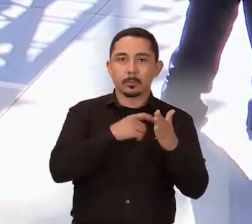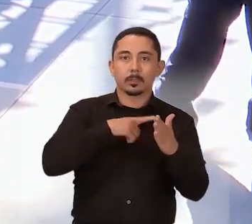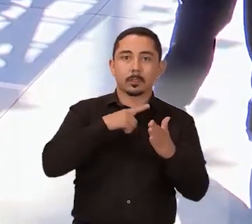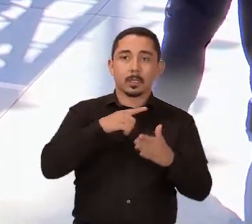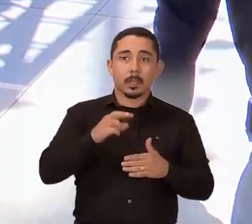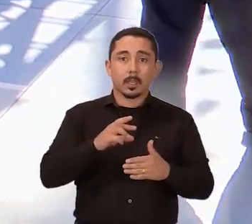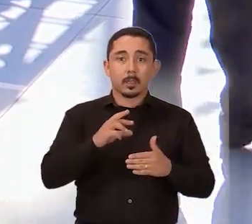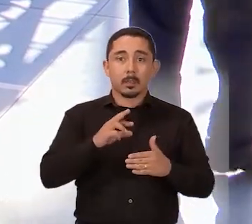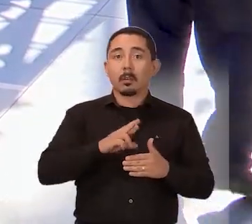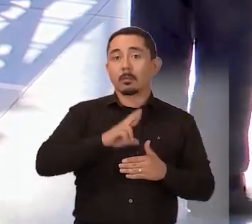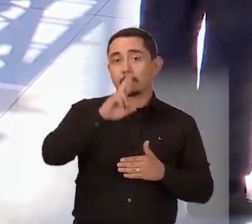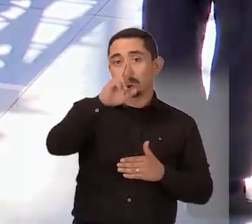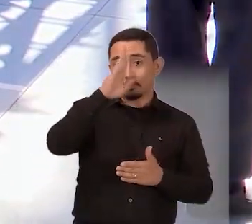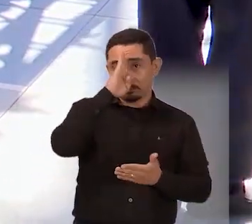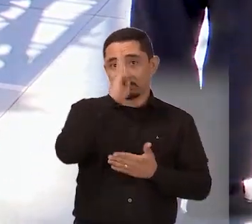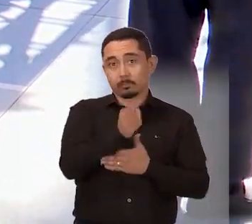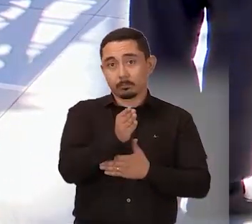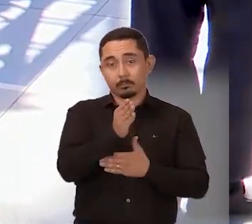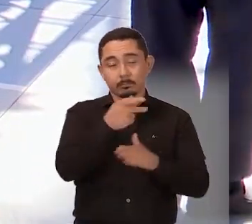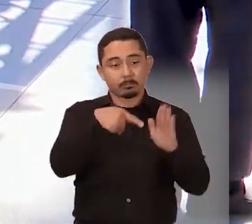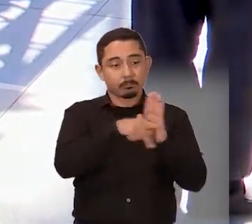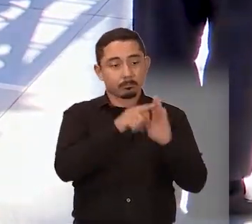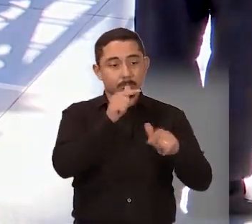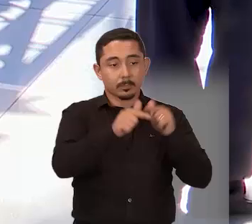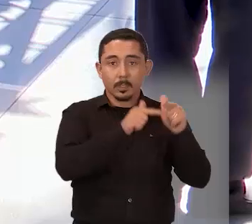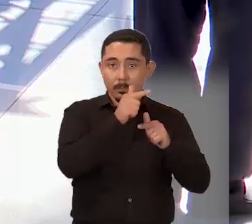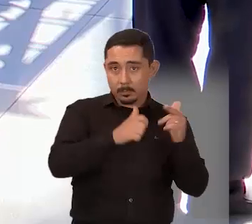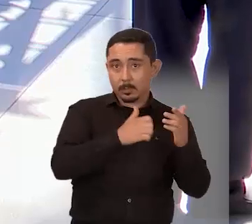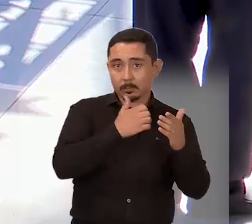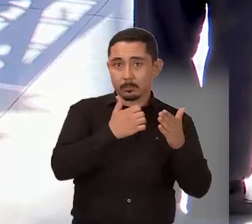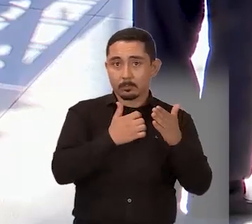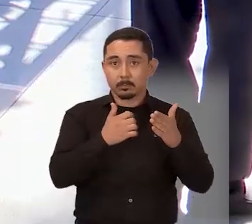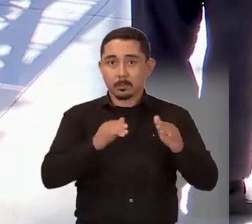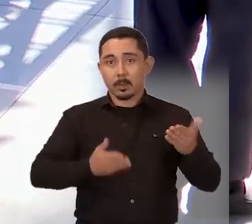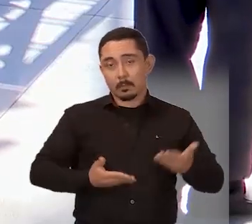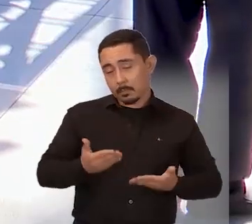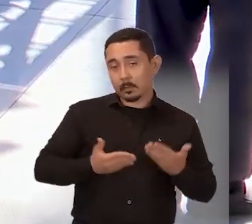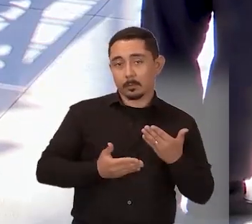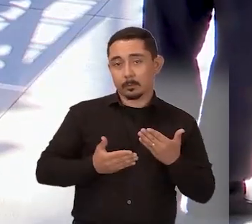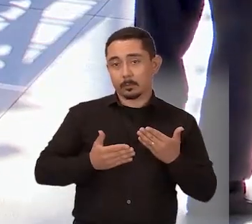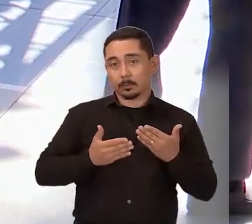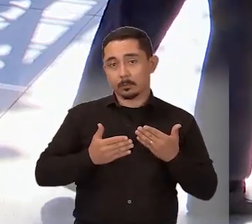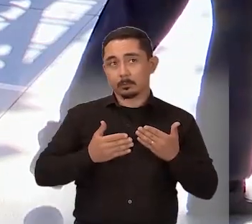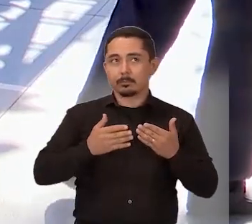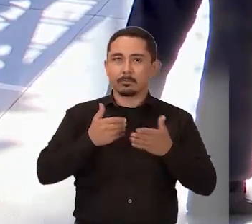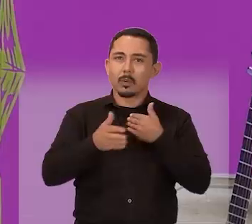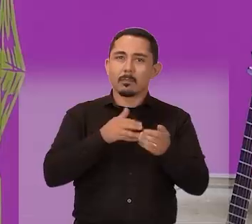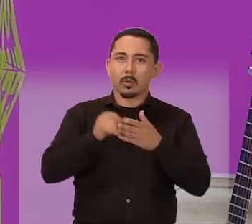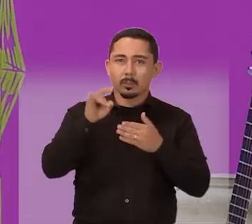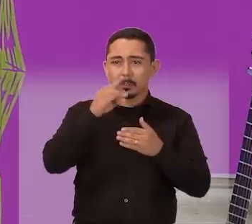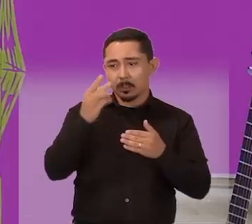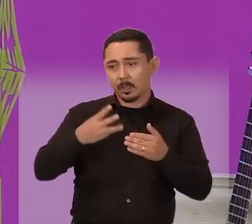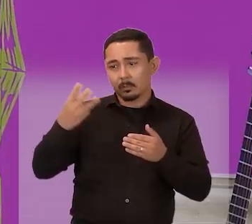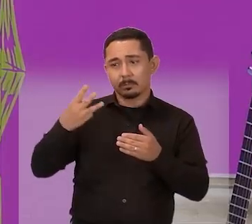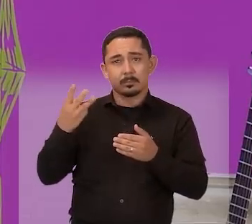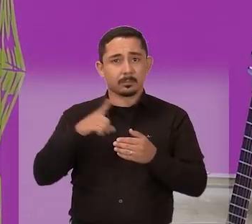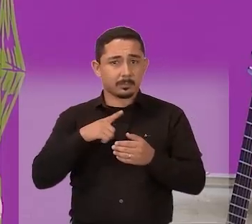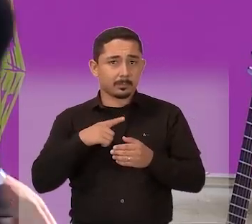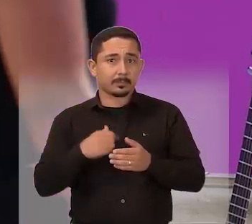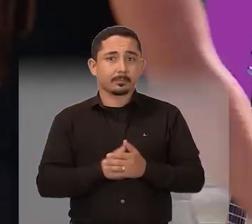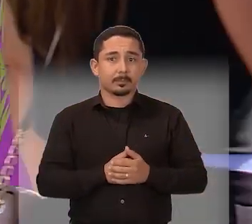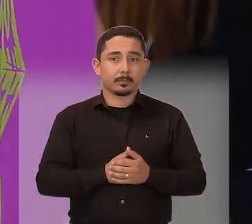as empresas têm responsabilidade direta em relação à segurança dos trabalhadores, ainda que eles sejam